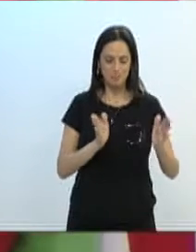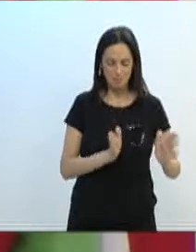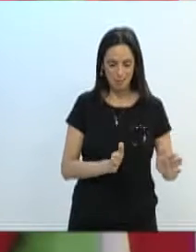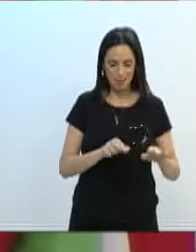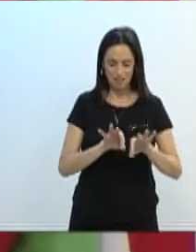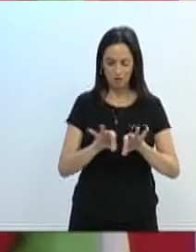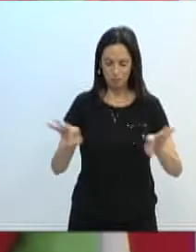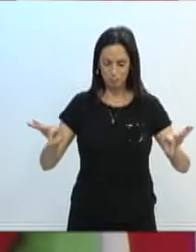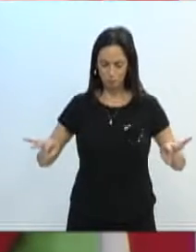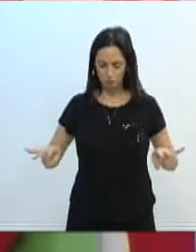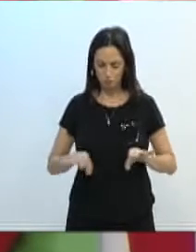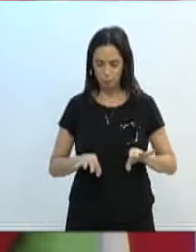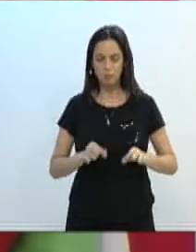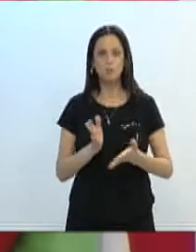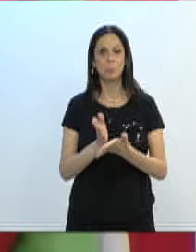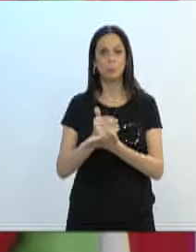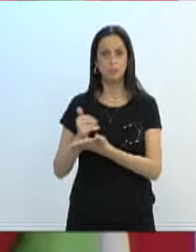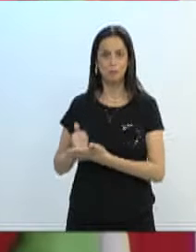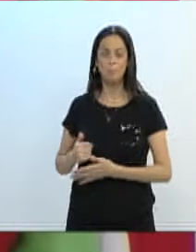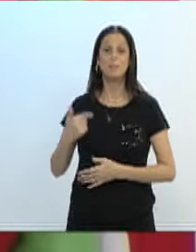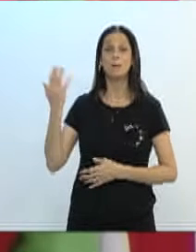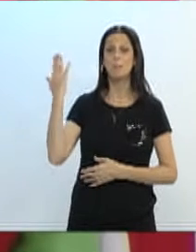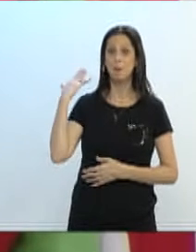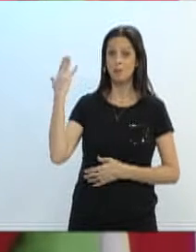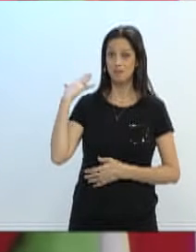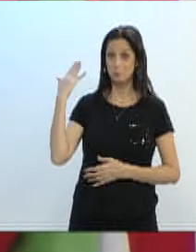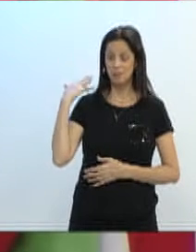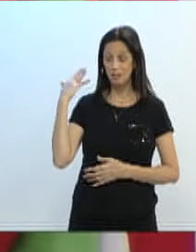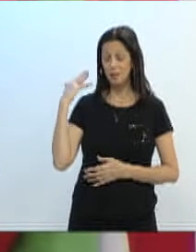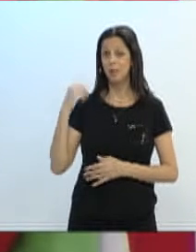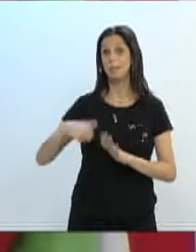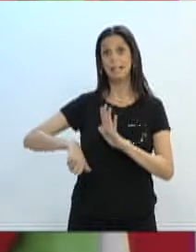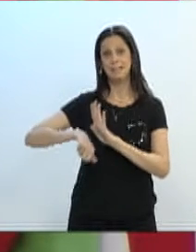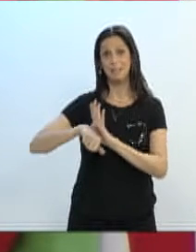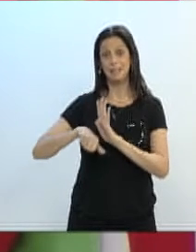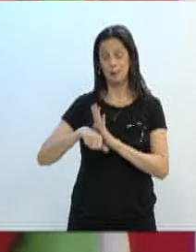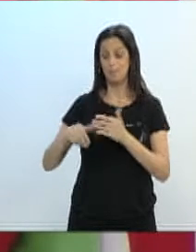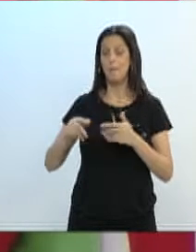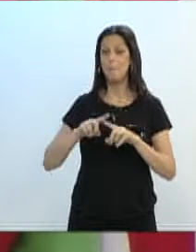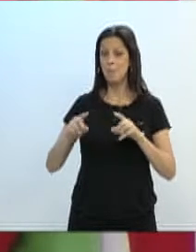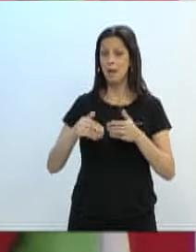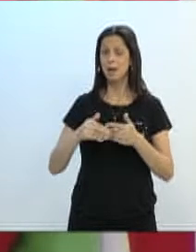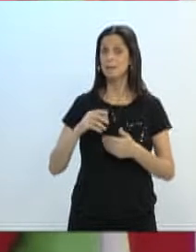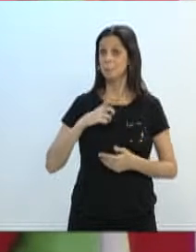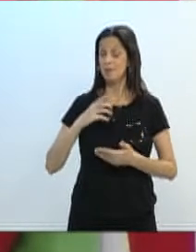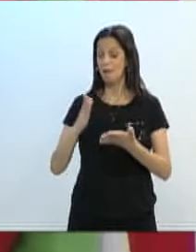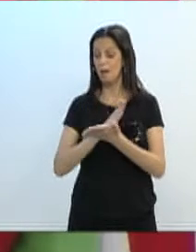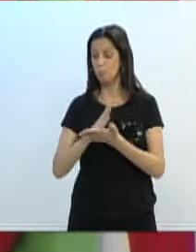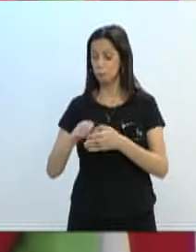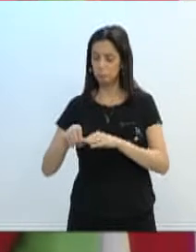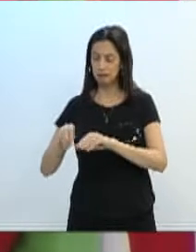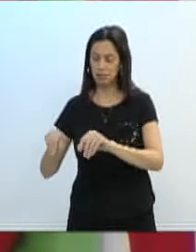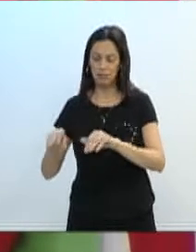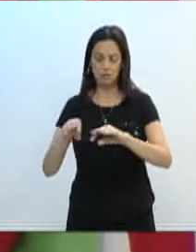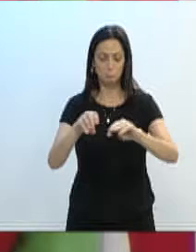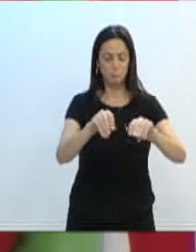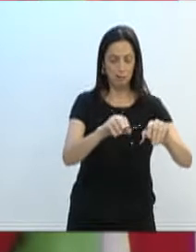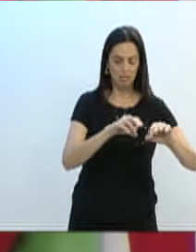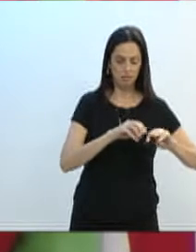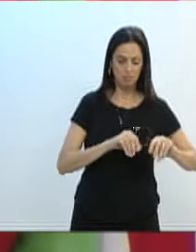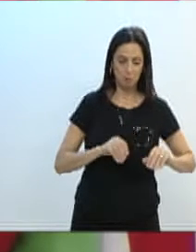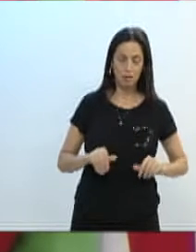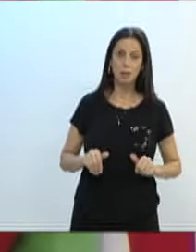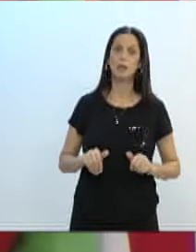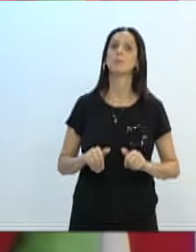acabou revogando o modo ilegal, que era o antigo sistema. E existem alguns terrenos no município, que